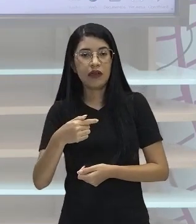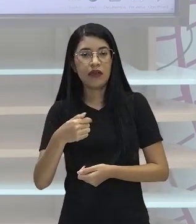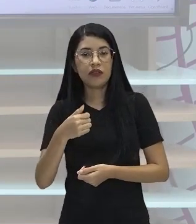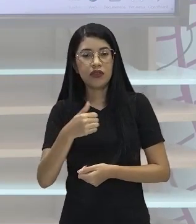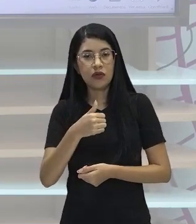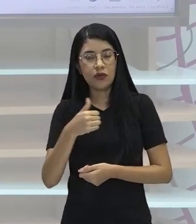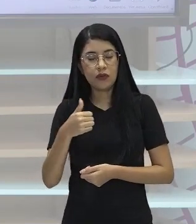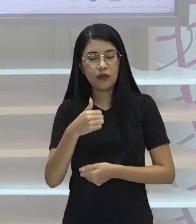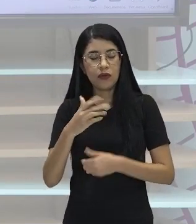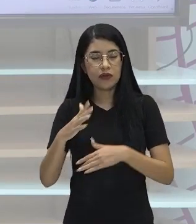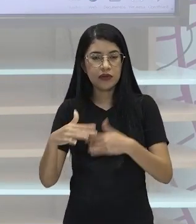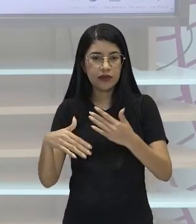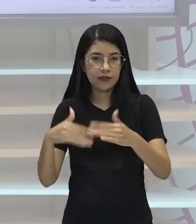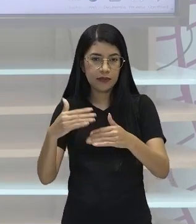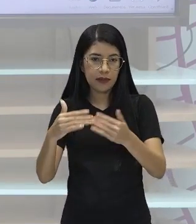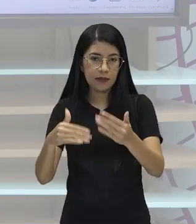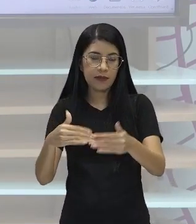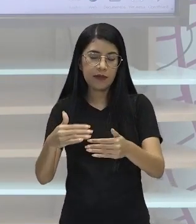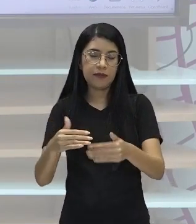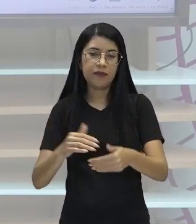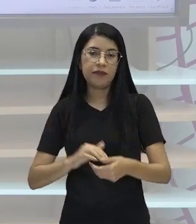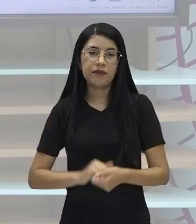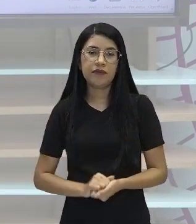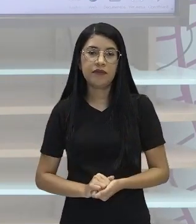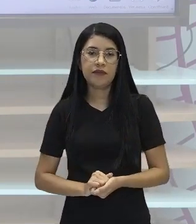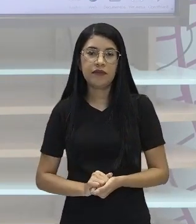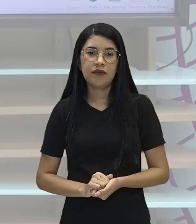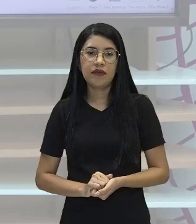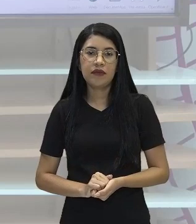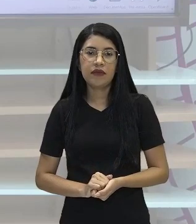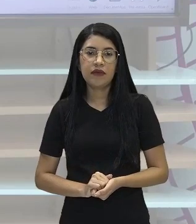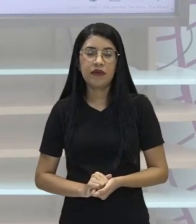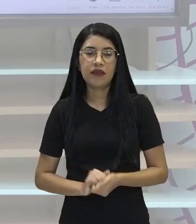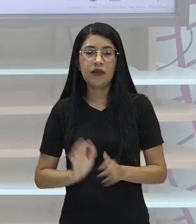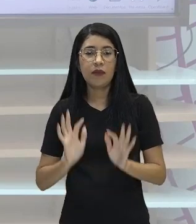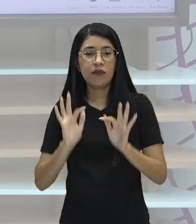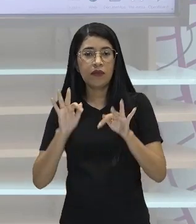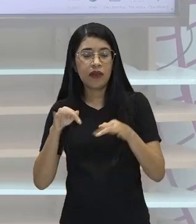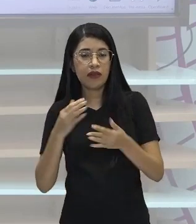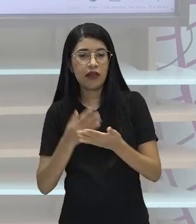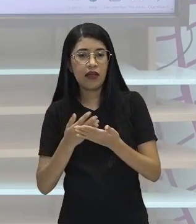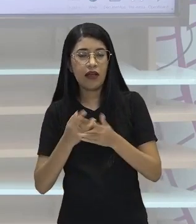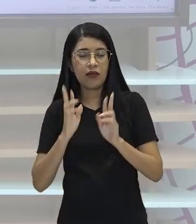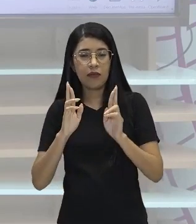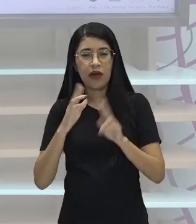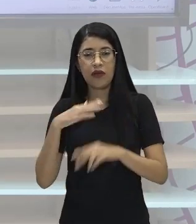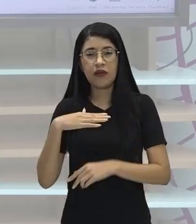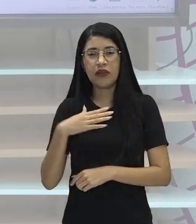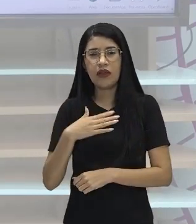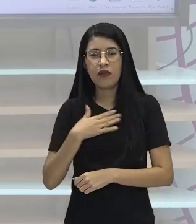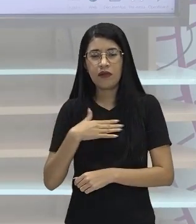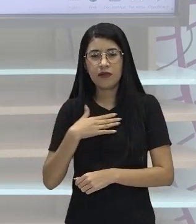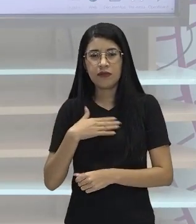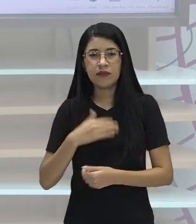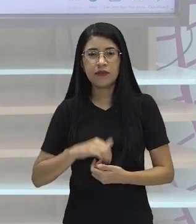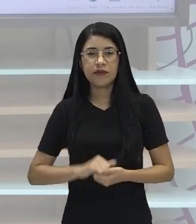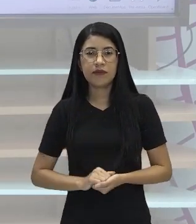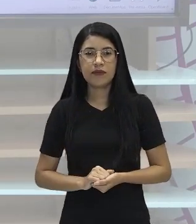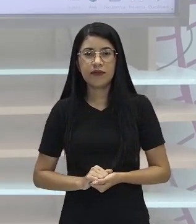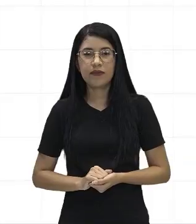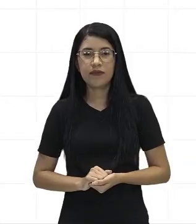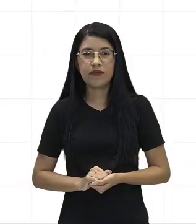e assim sucessivamente. Vamos ficando por aqui. Espero que você tenha gostado.